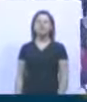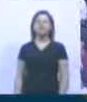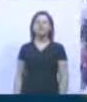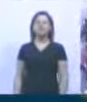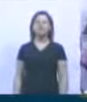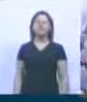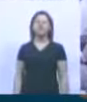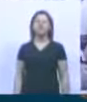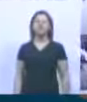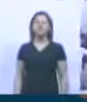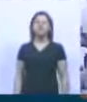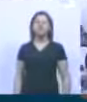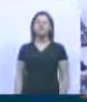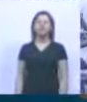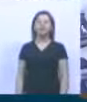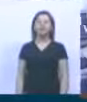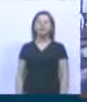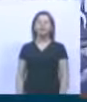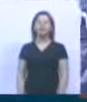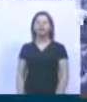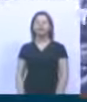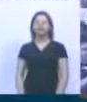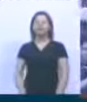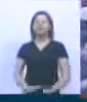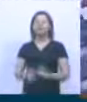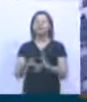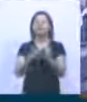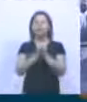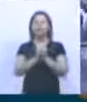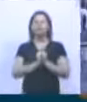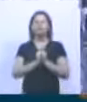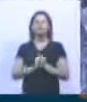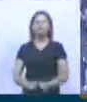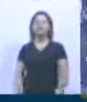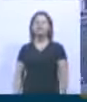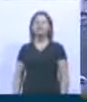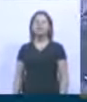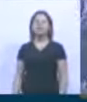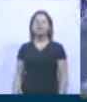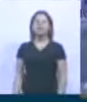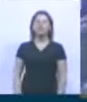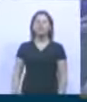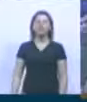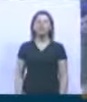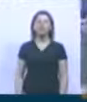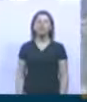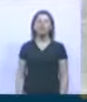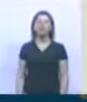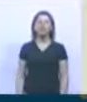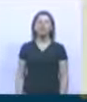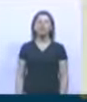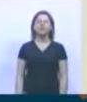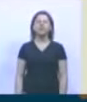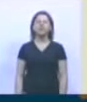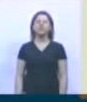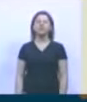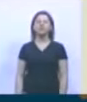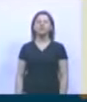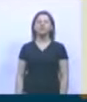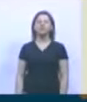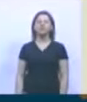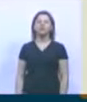estarás. E agora receba o selo de toda a cura que o Senhor veio fazendo